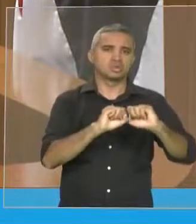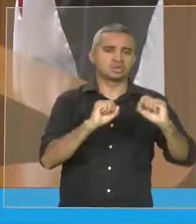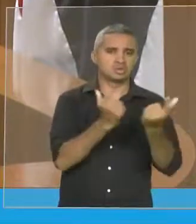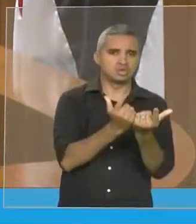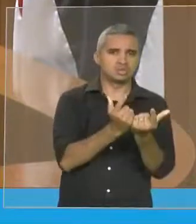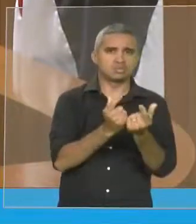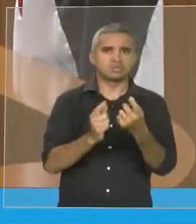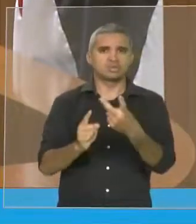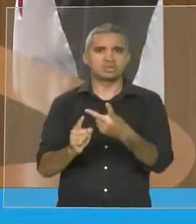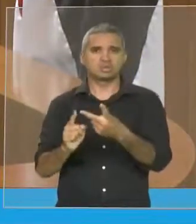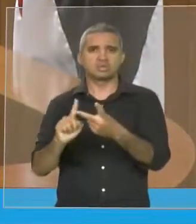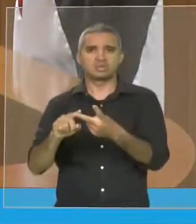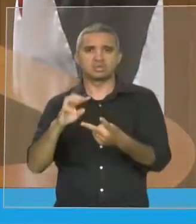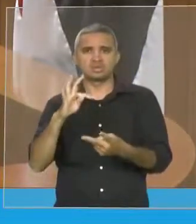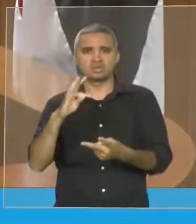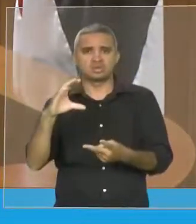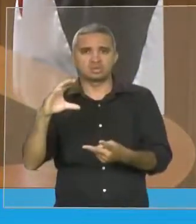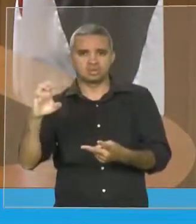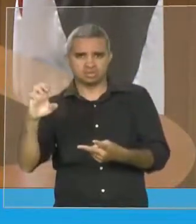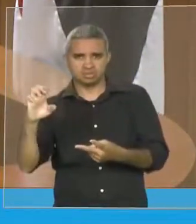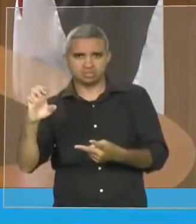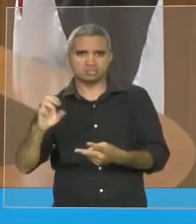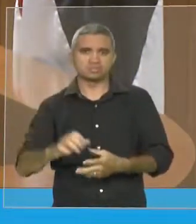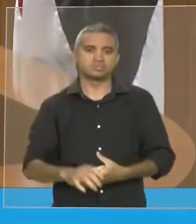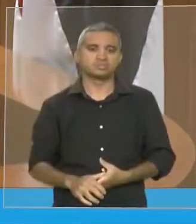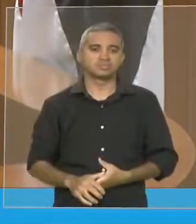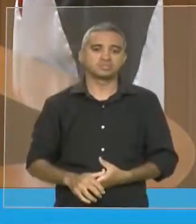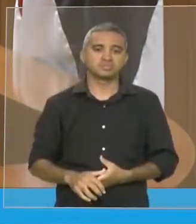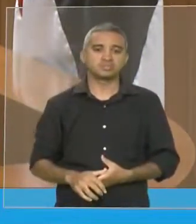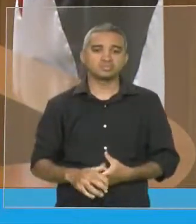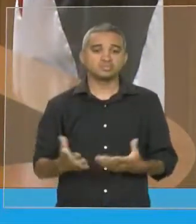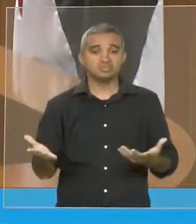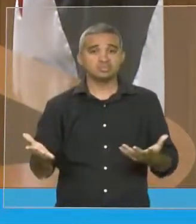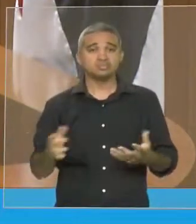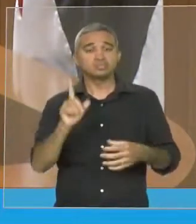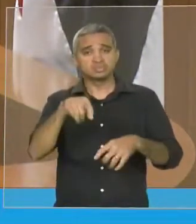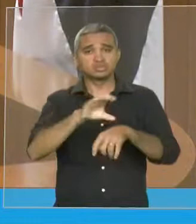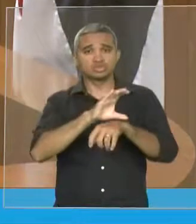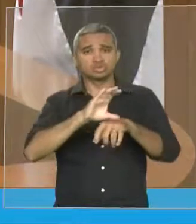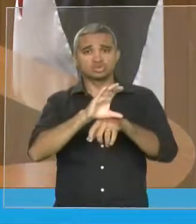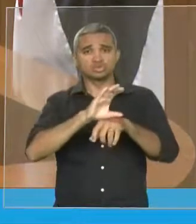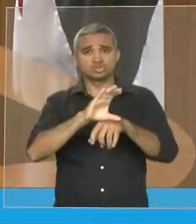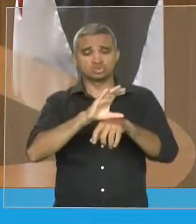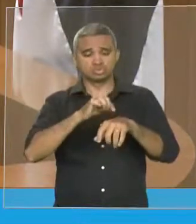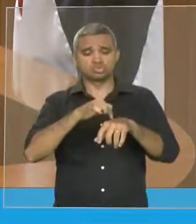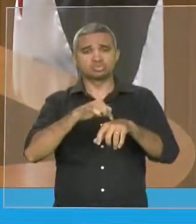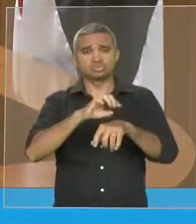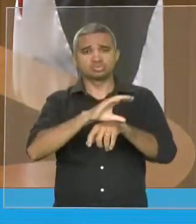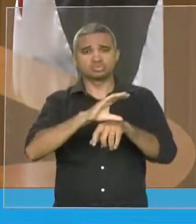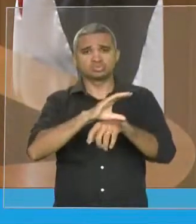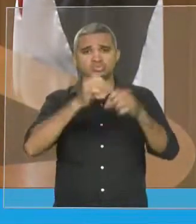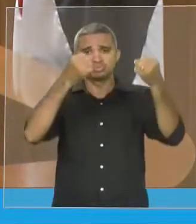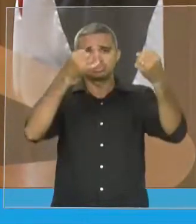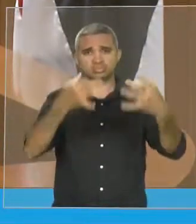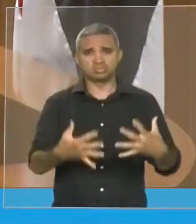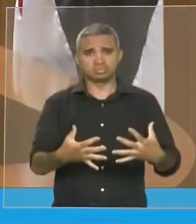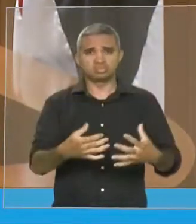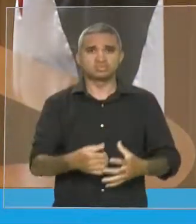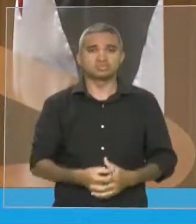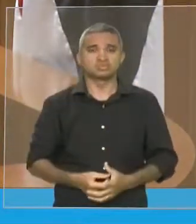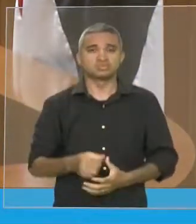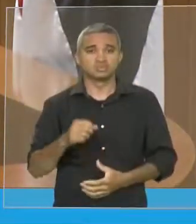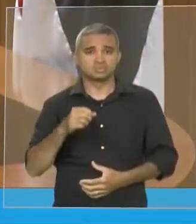Contas. Quem me autoriza a dizer isto é a Constituição Federal. Se observarmos no seu